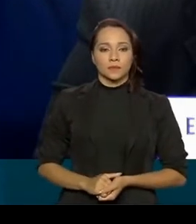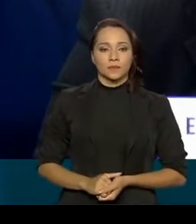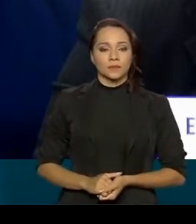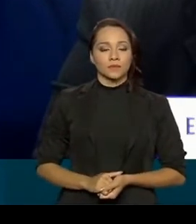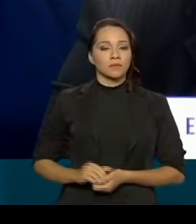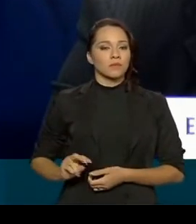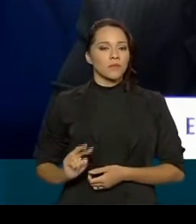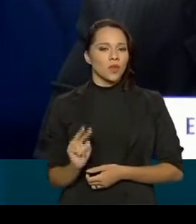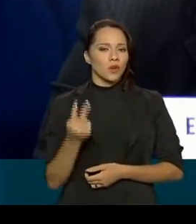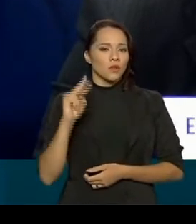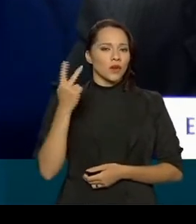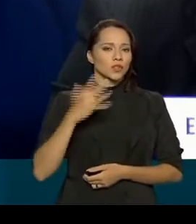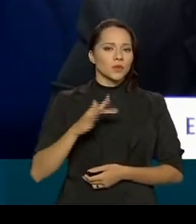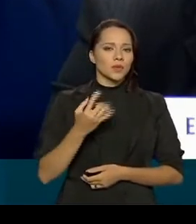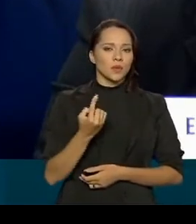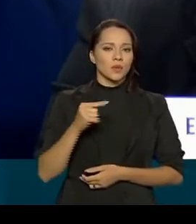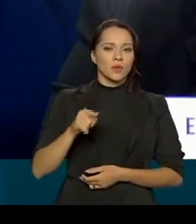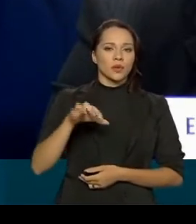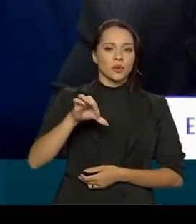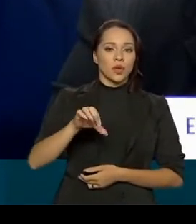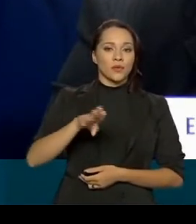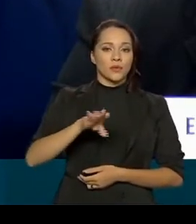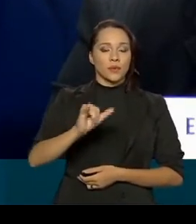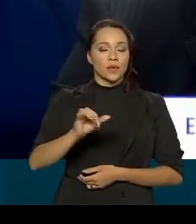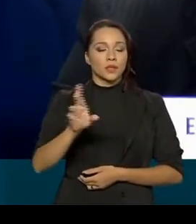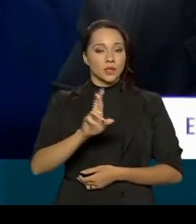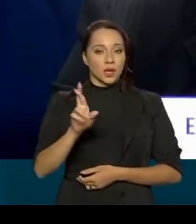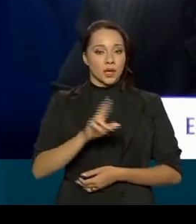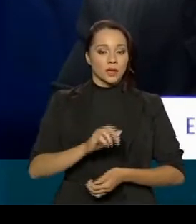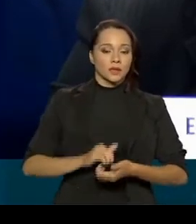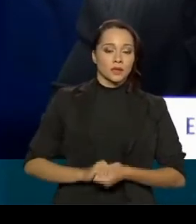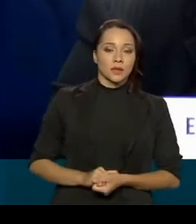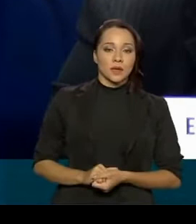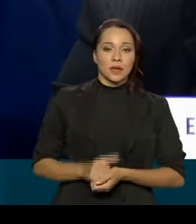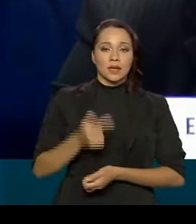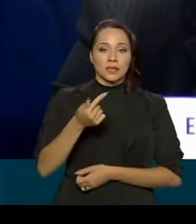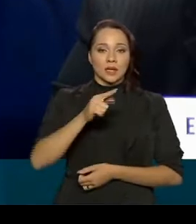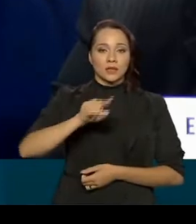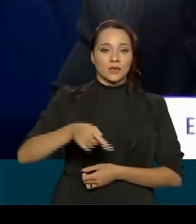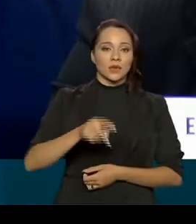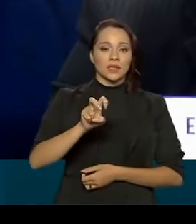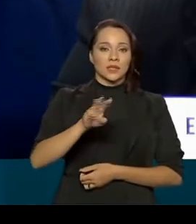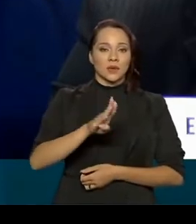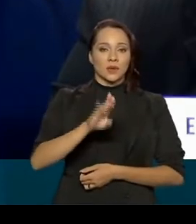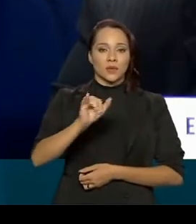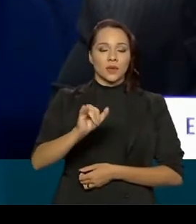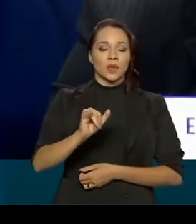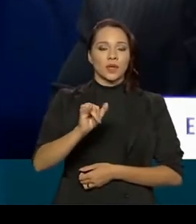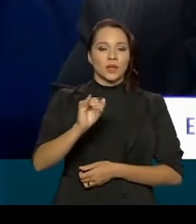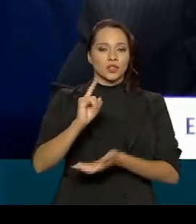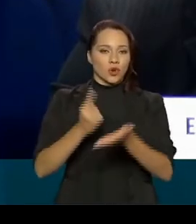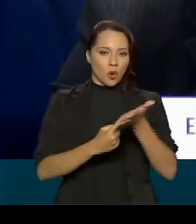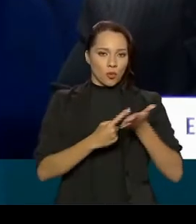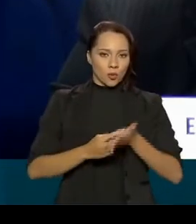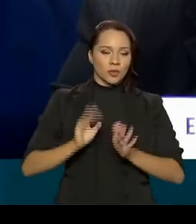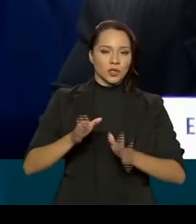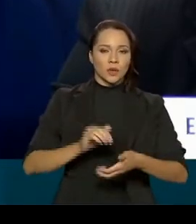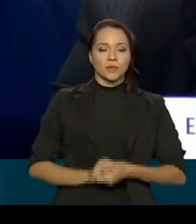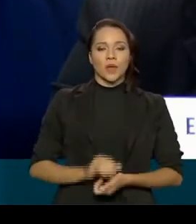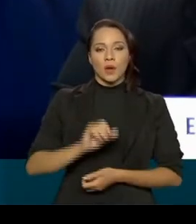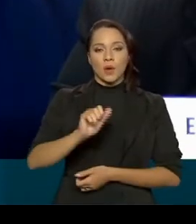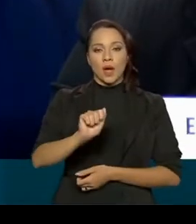Com valor de outorga de 1,9 bilhões de reais e 7,5 bilhões de compromissos. O